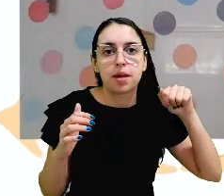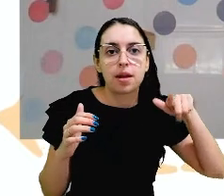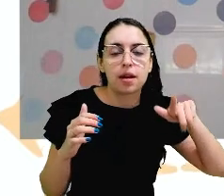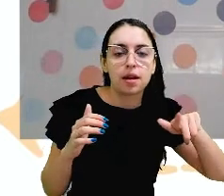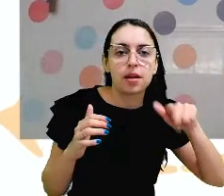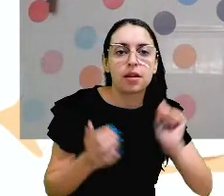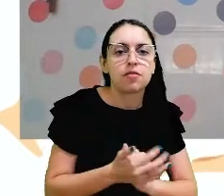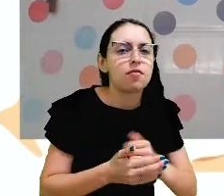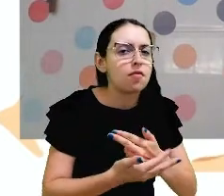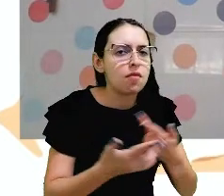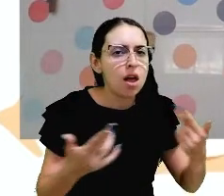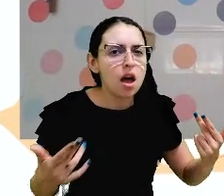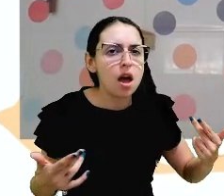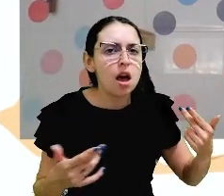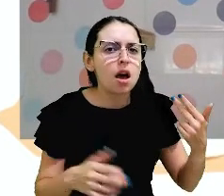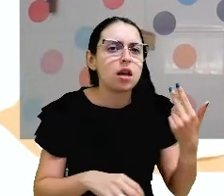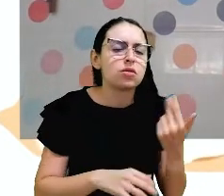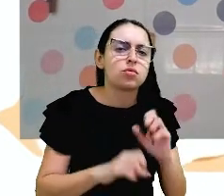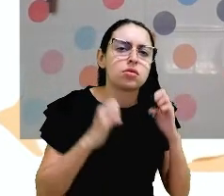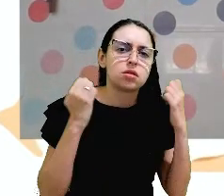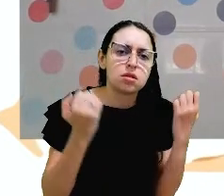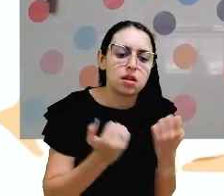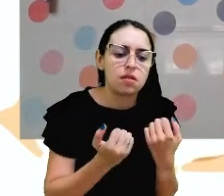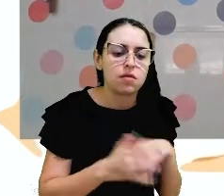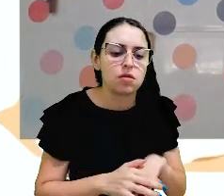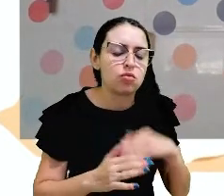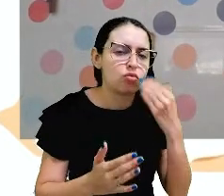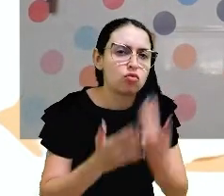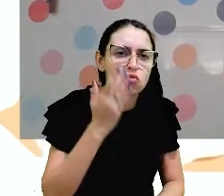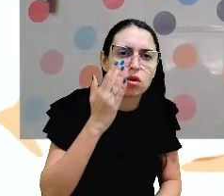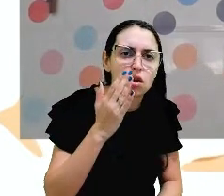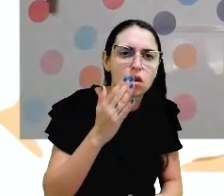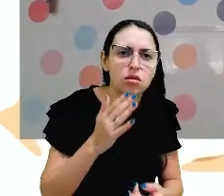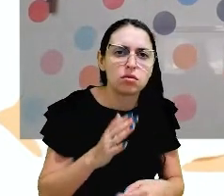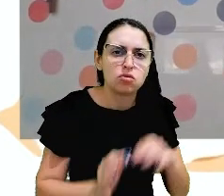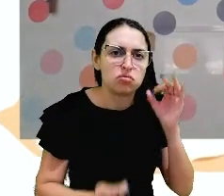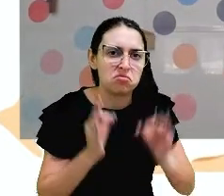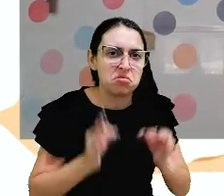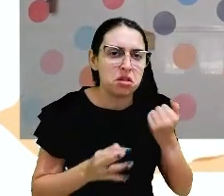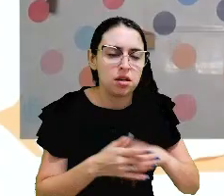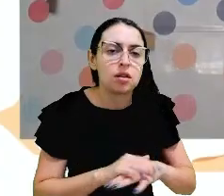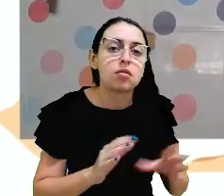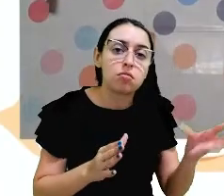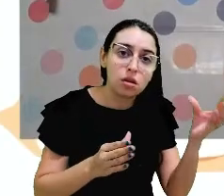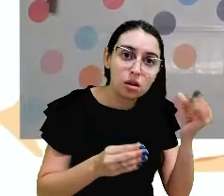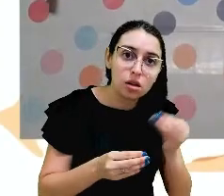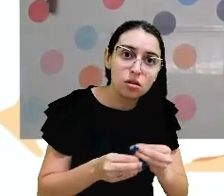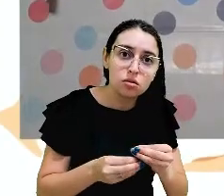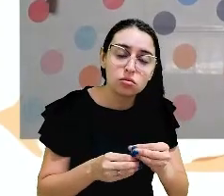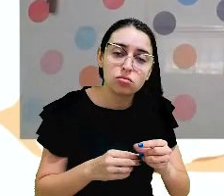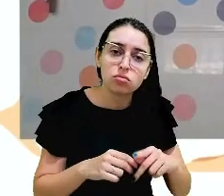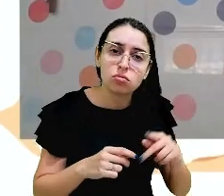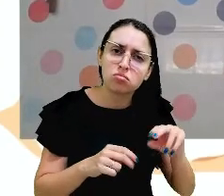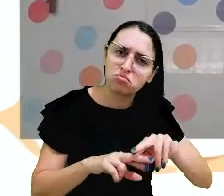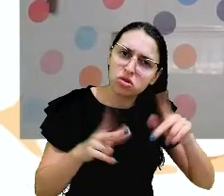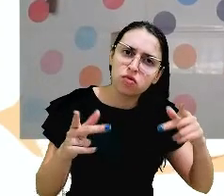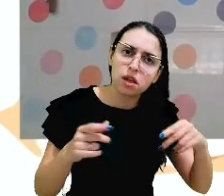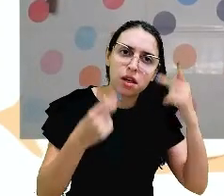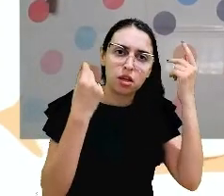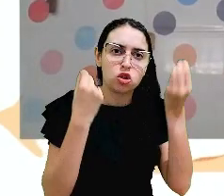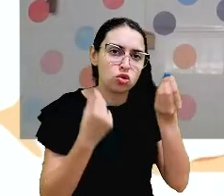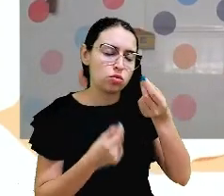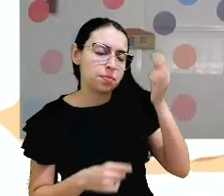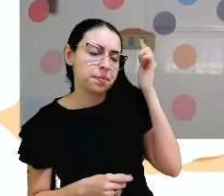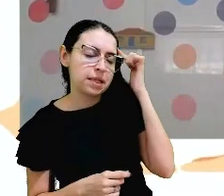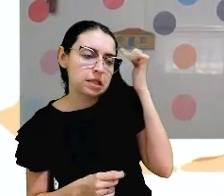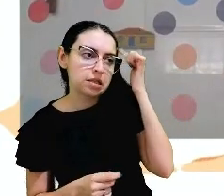doutora Terezinha? Muitos eventos que fogem um pouco do jurídico, que trazem um pouco uma outra realidade, tem a mescla com